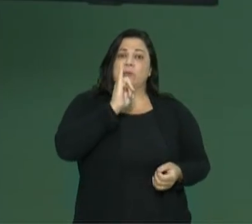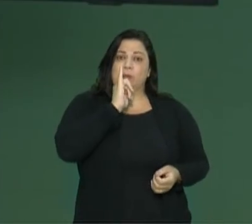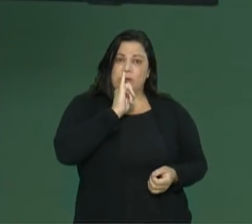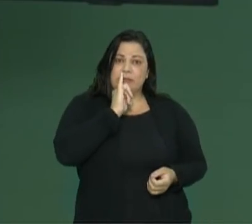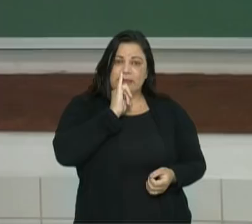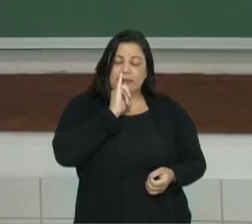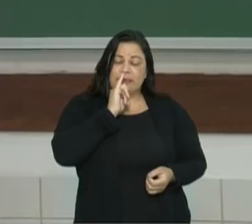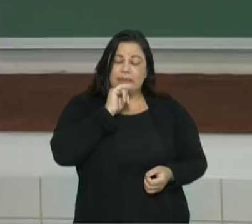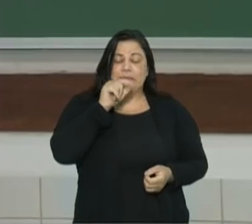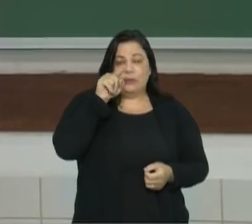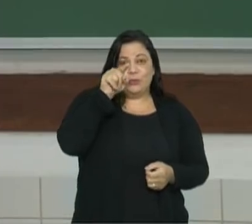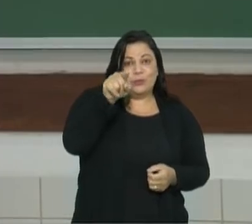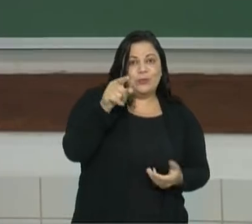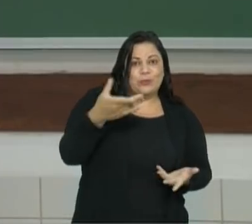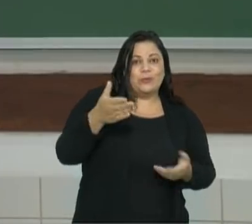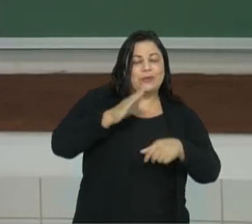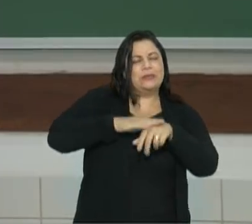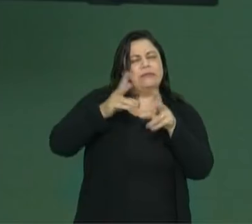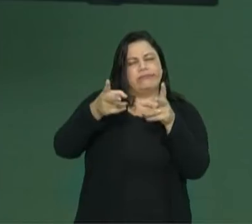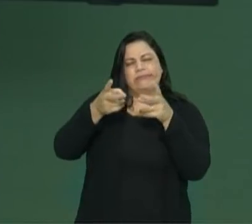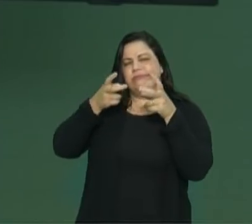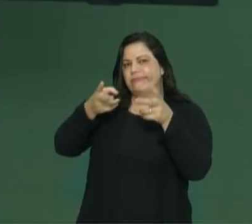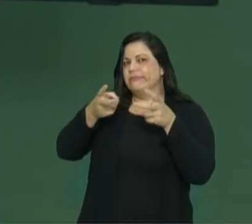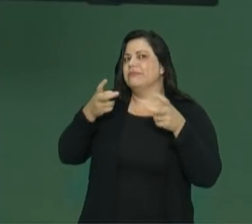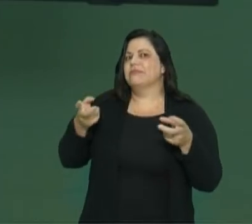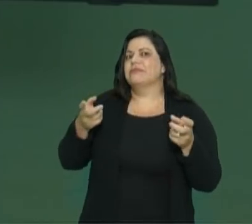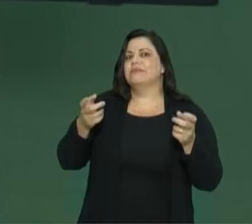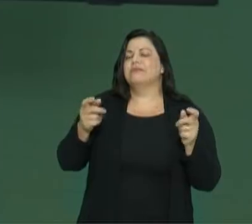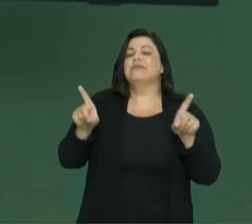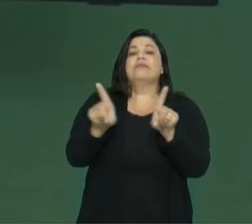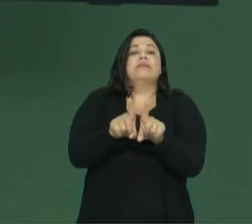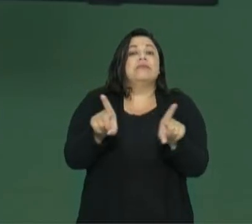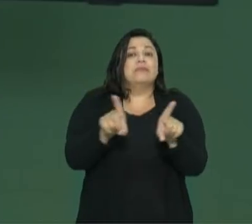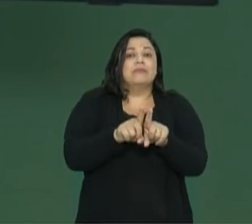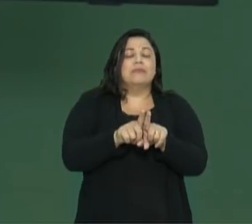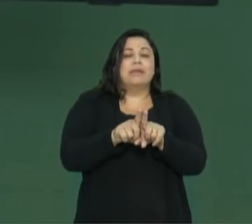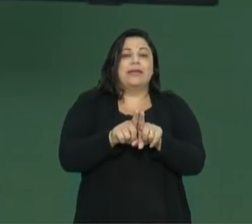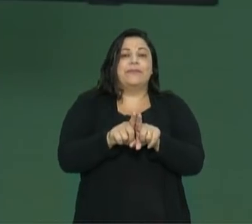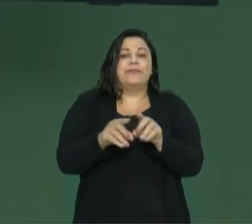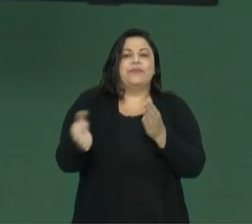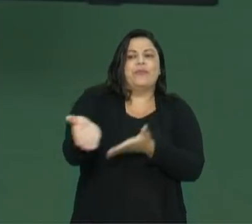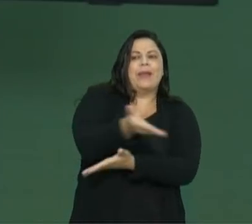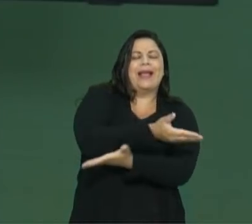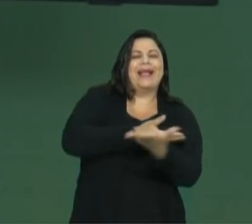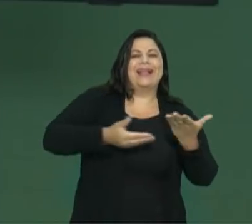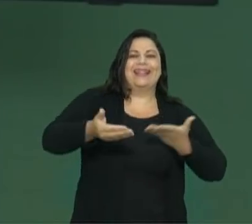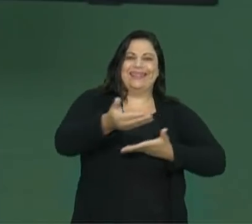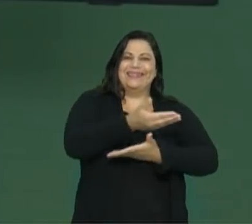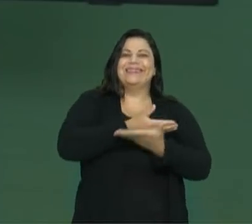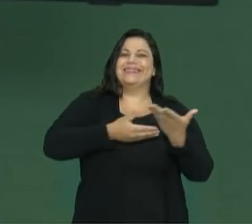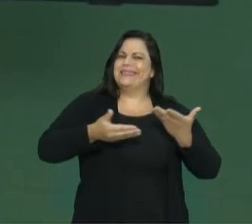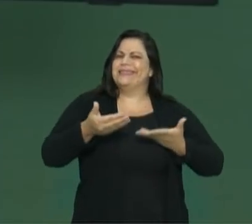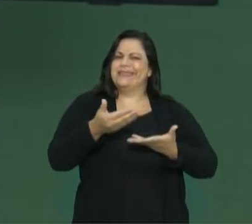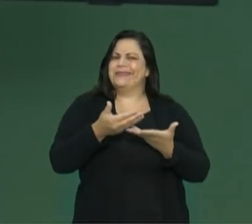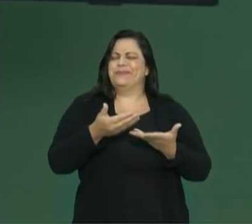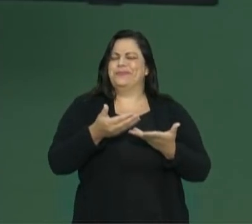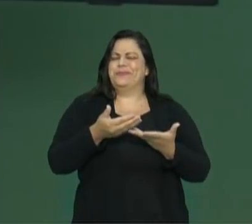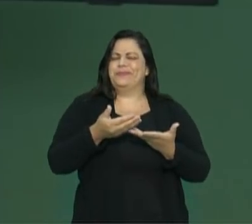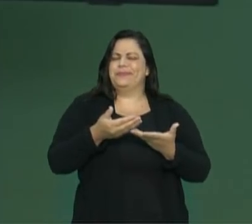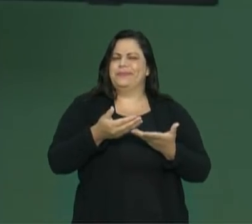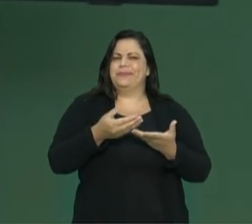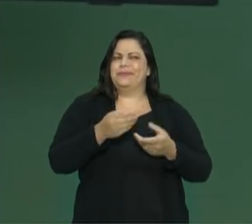vocês, certo? E aqui, além disso, nós vamos ter também uma relação de sinais, bastante interessante,